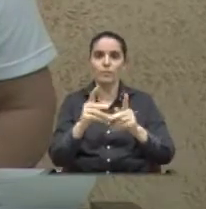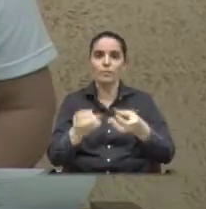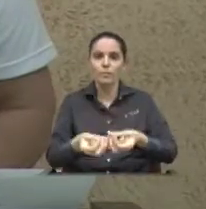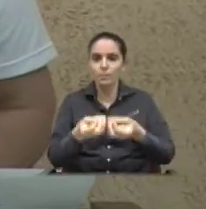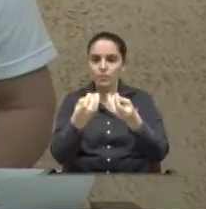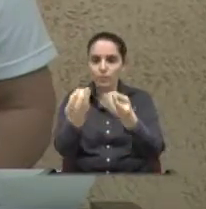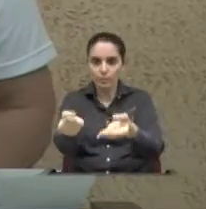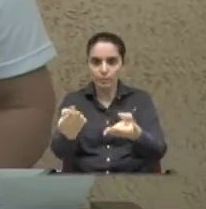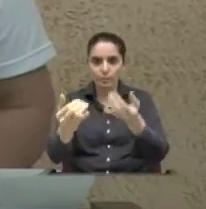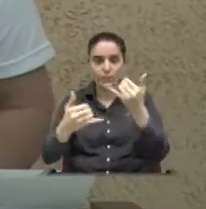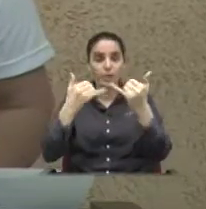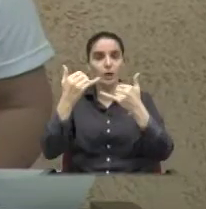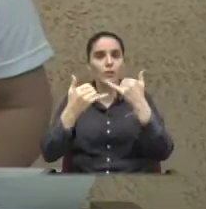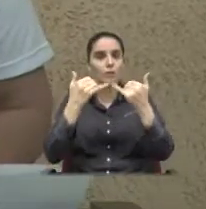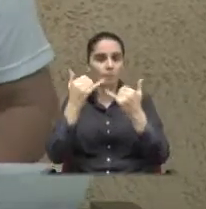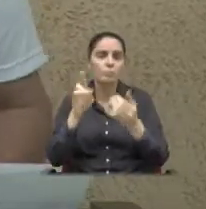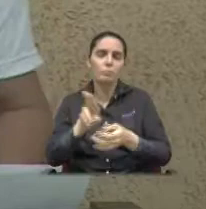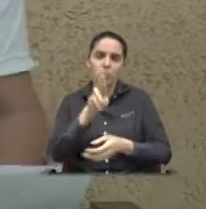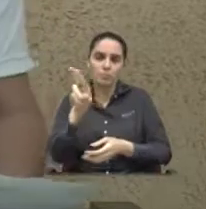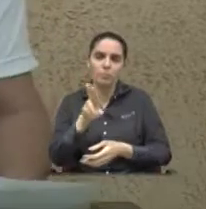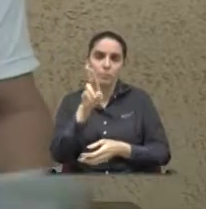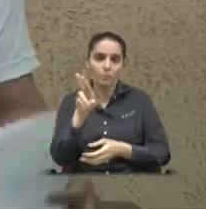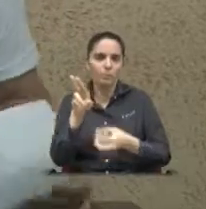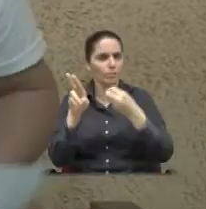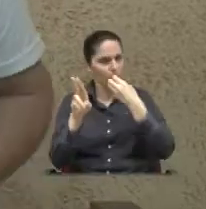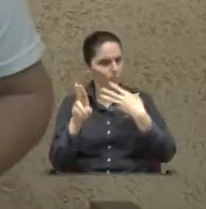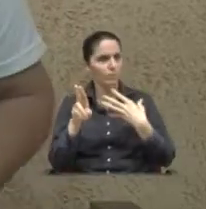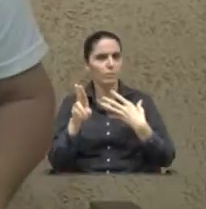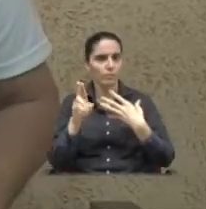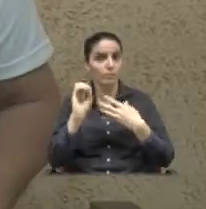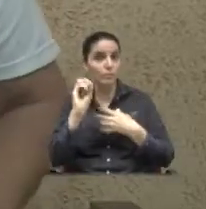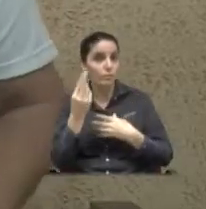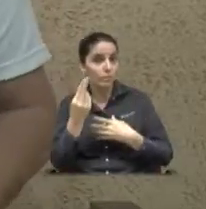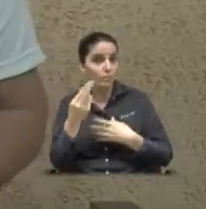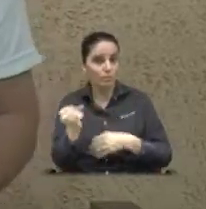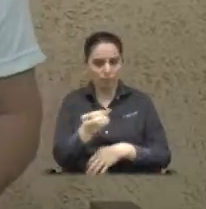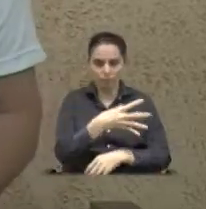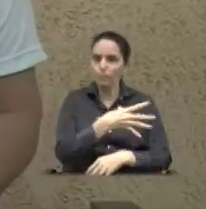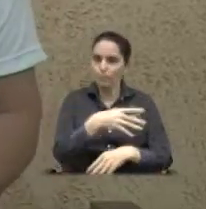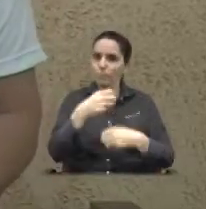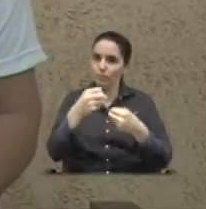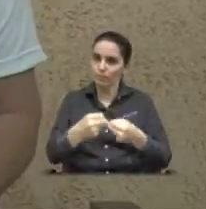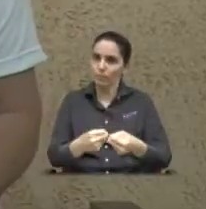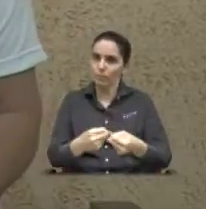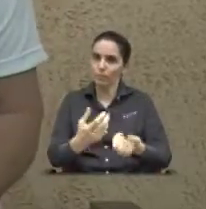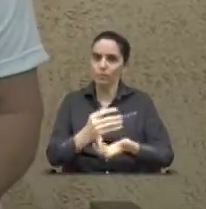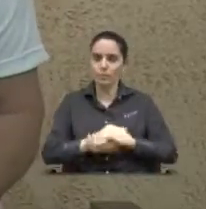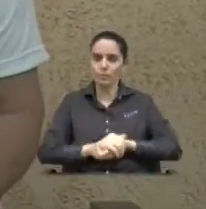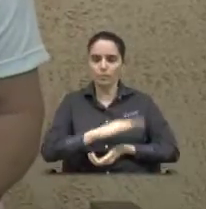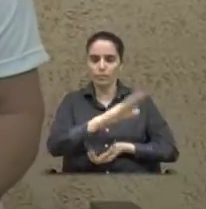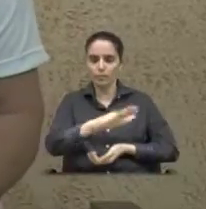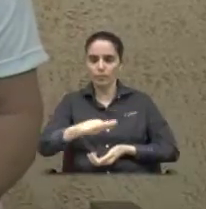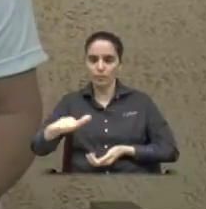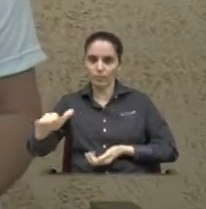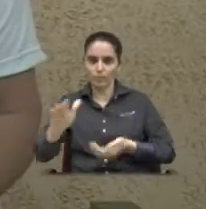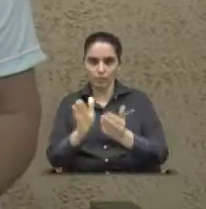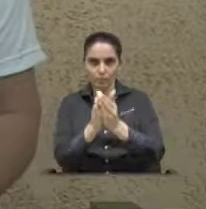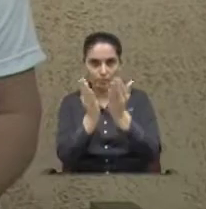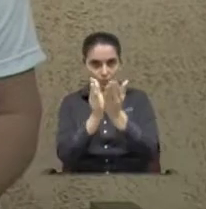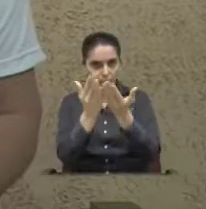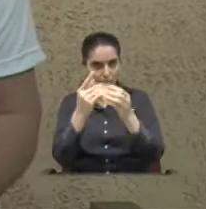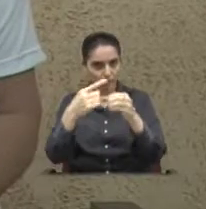um brinquedo usado em bom estado ou novo, para que as crianças carentes do